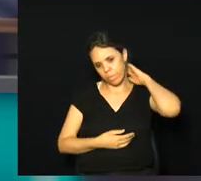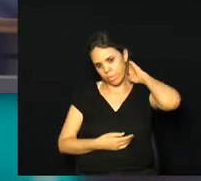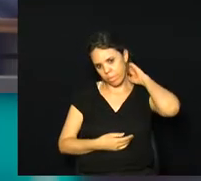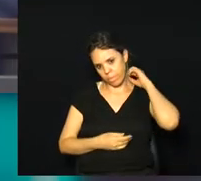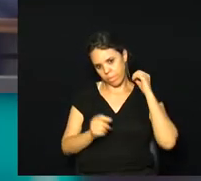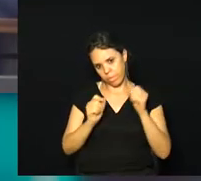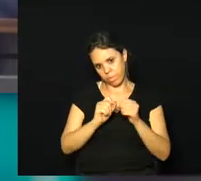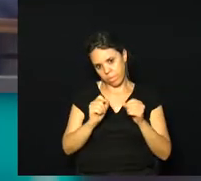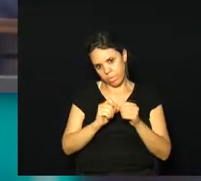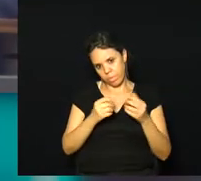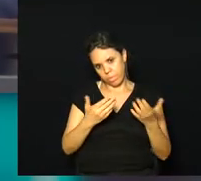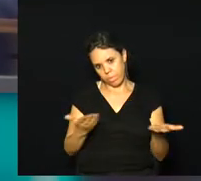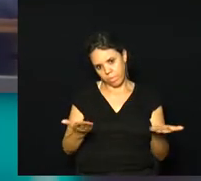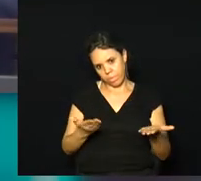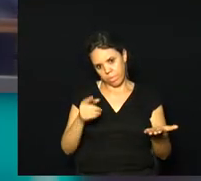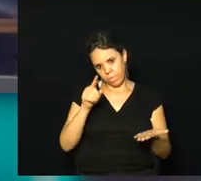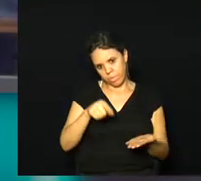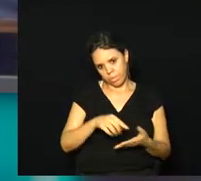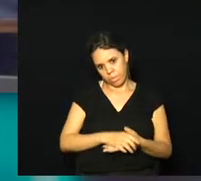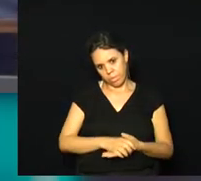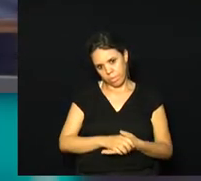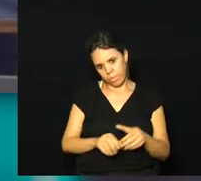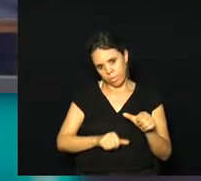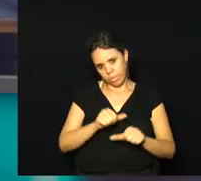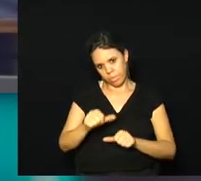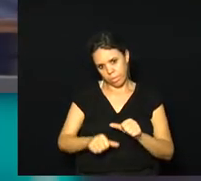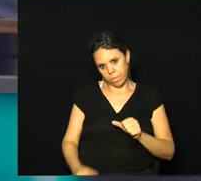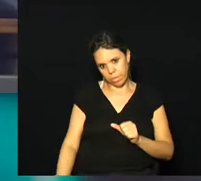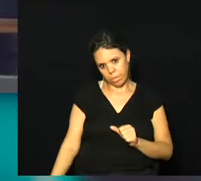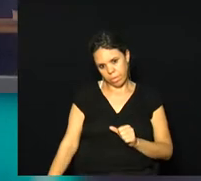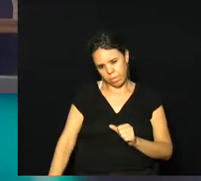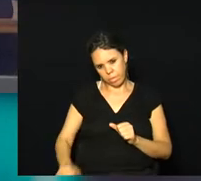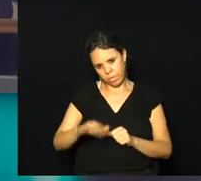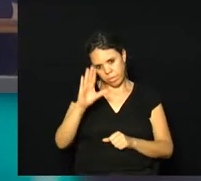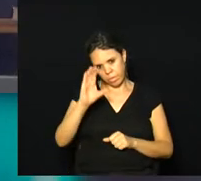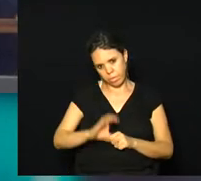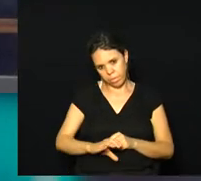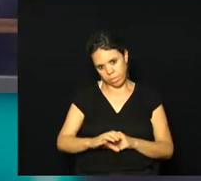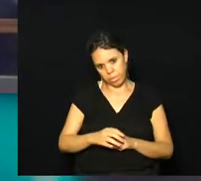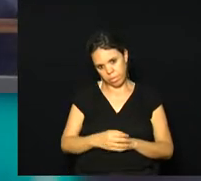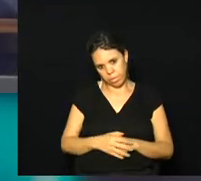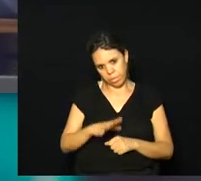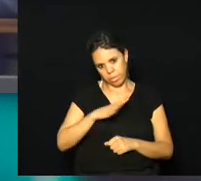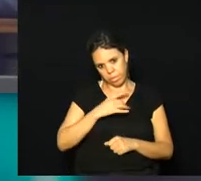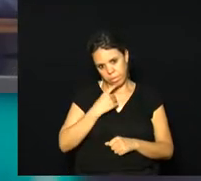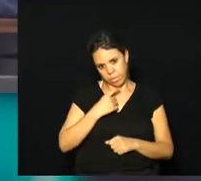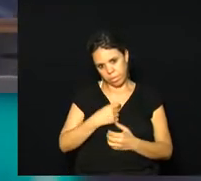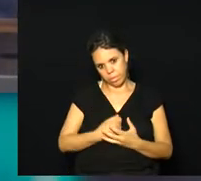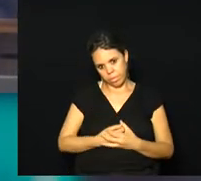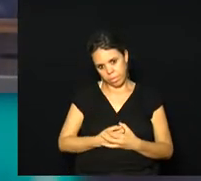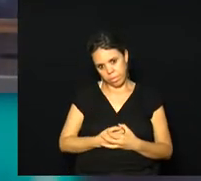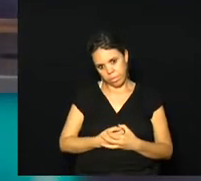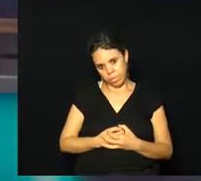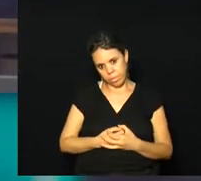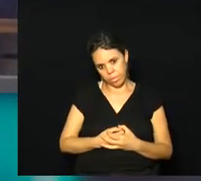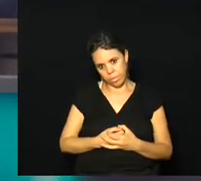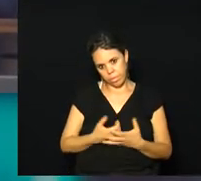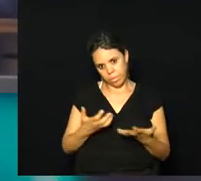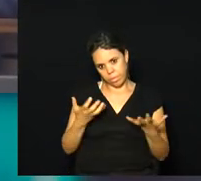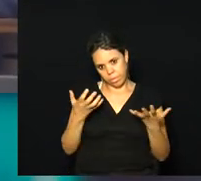fazendo assim, hoje você se tornar mais um cidadão da cidade de Campinas. Então, eu quero